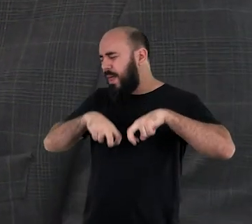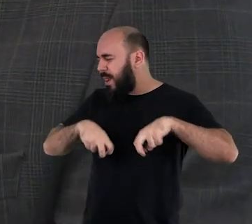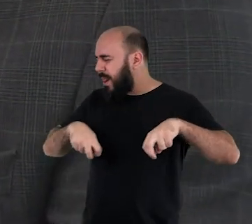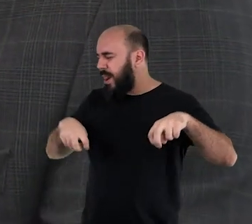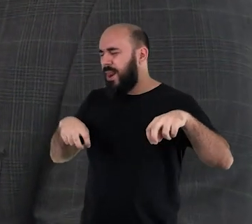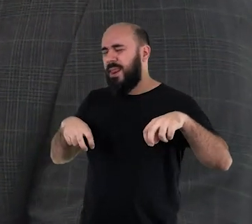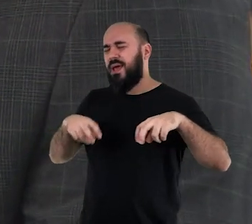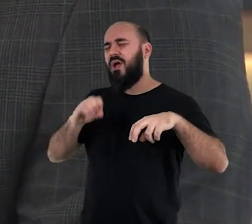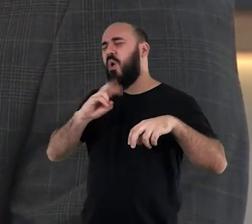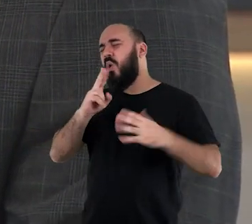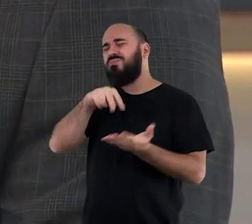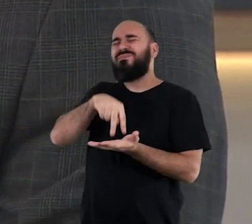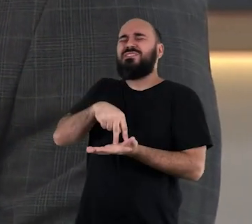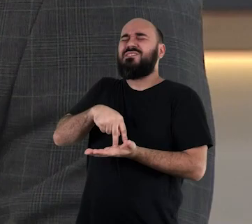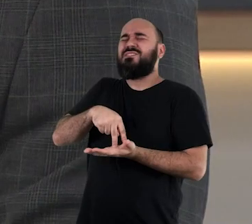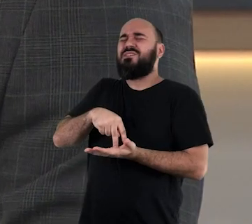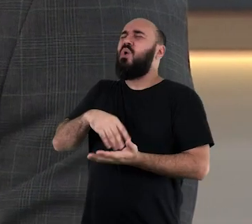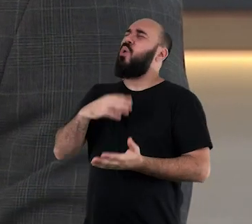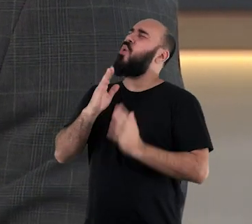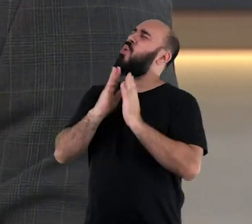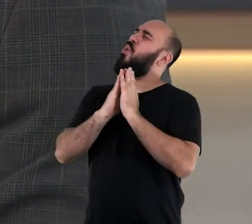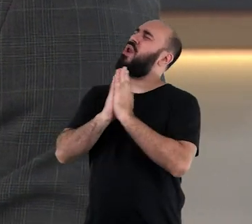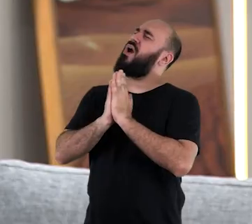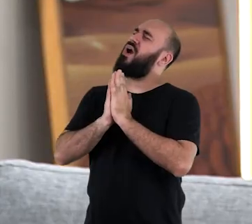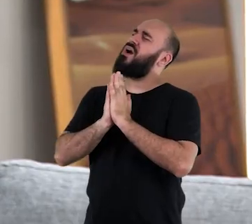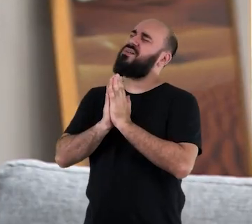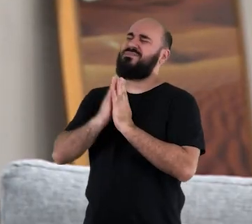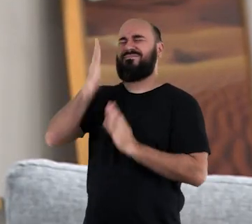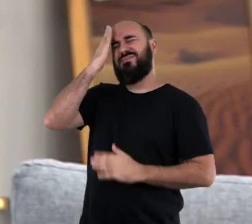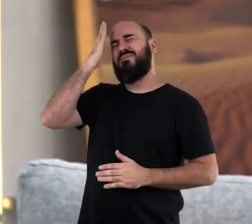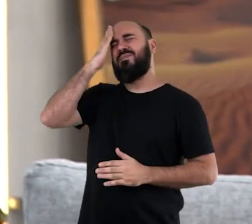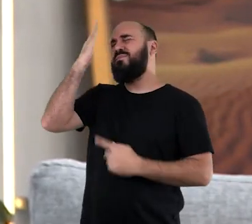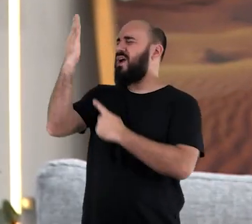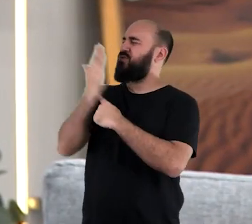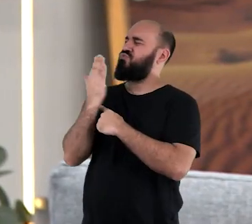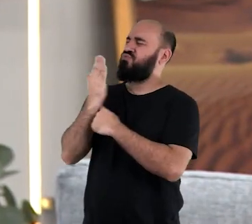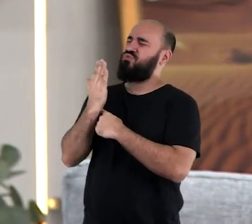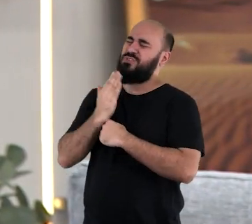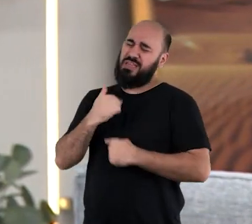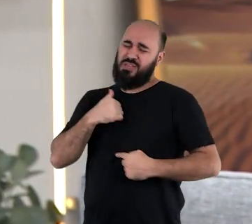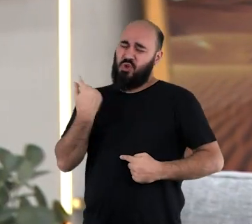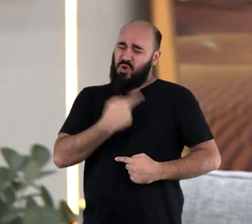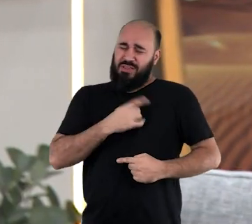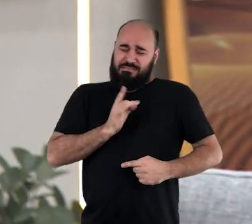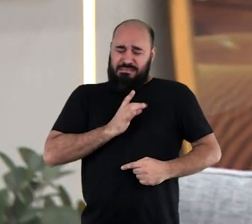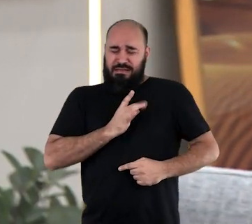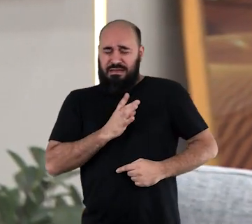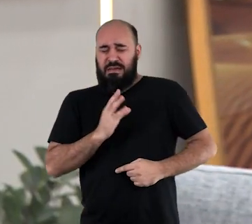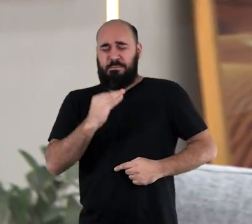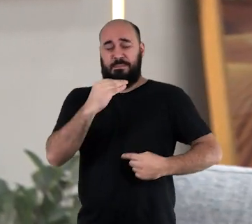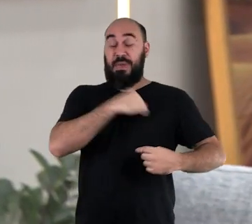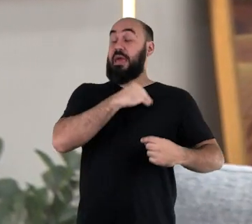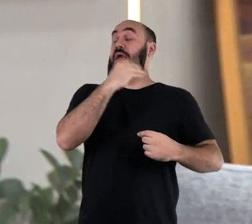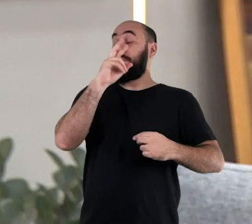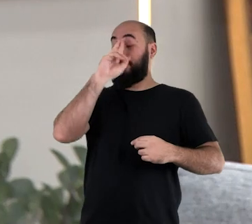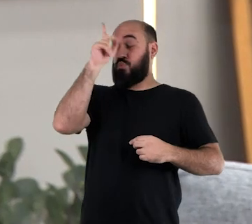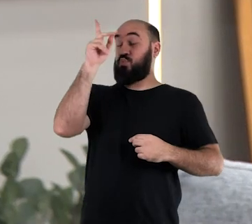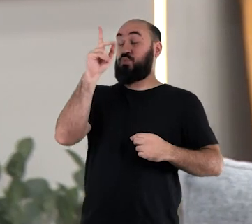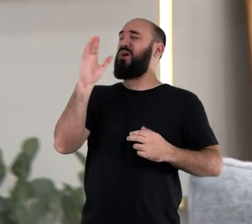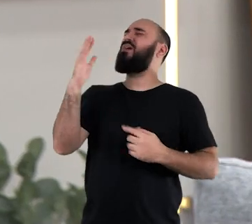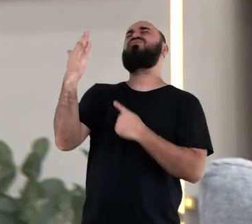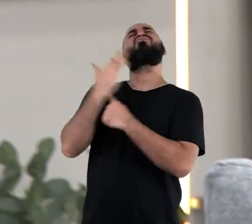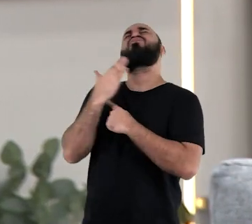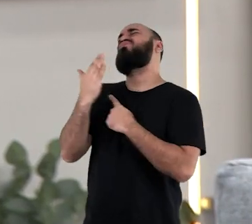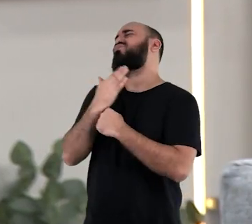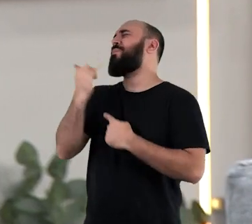Senhor, a vencermos. Ainda que às vezes caiamos e fracassemos, ajuda-nos, Senhor, segura a nossa mão,